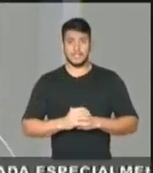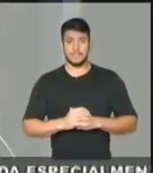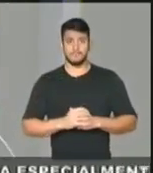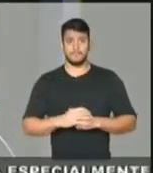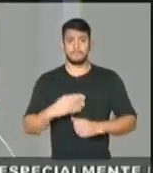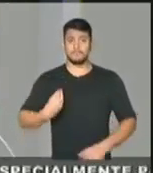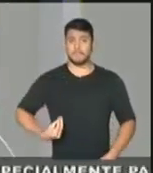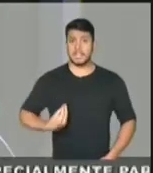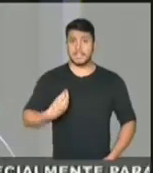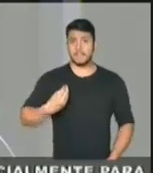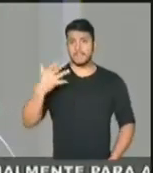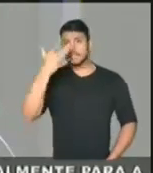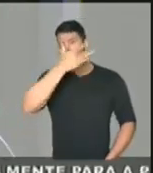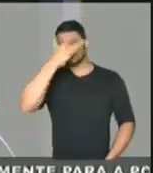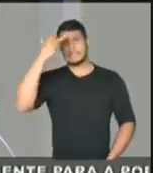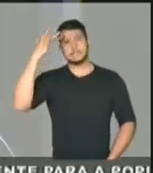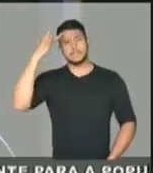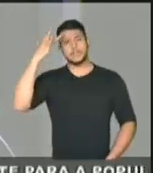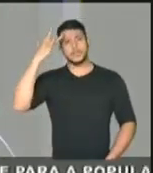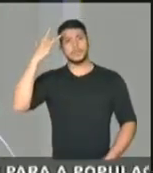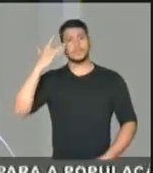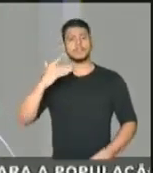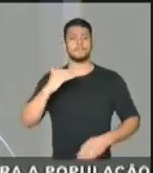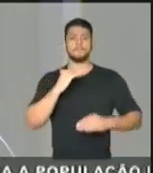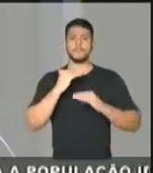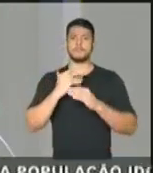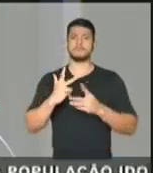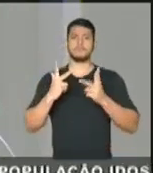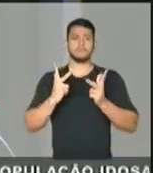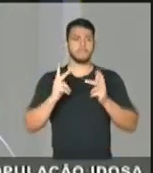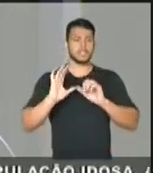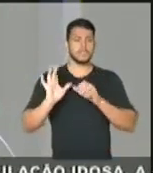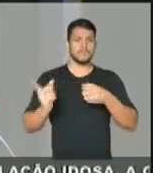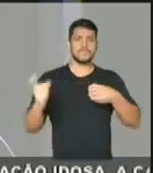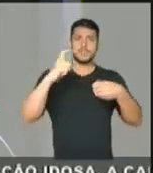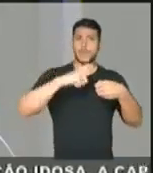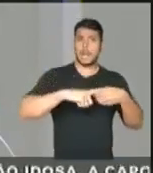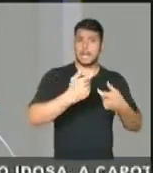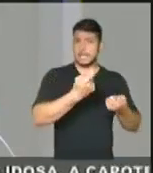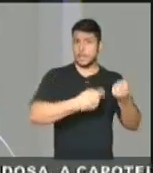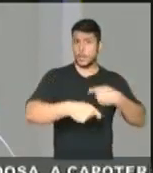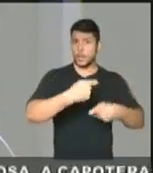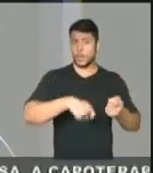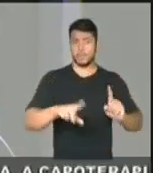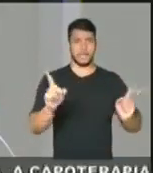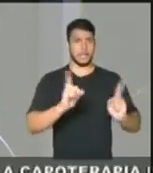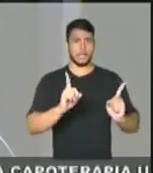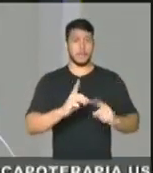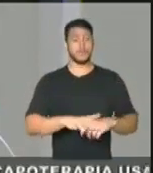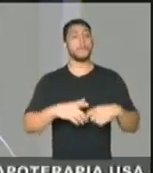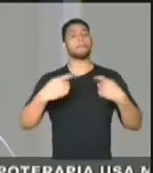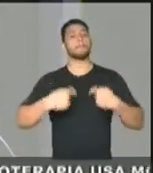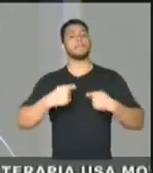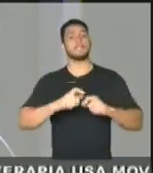das pessoas à economia. É a economia que deve estar a serviço da vida